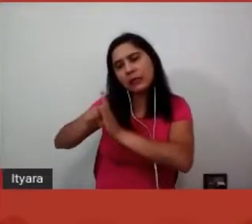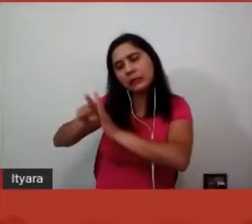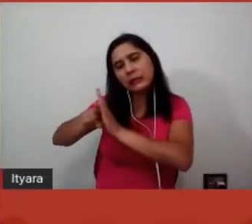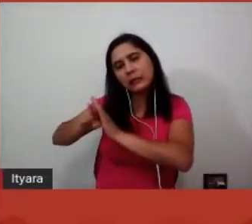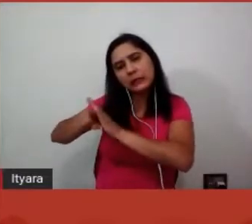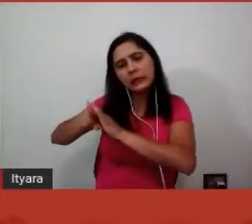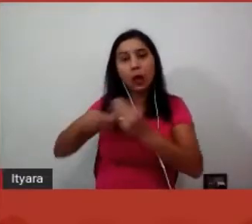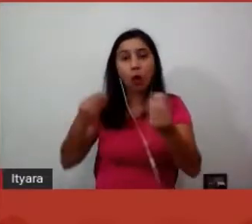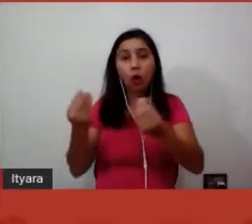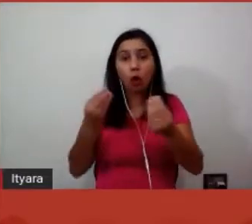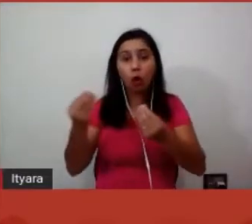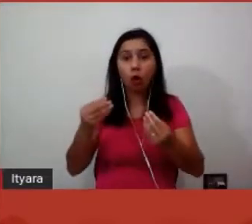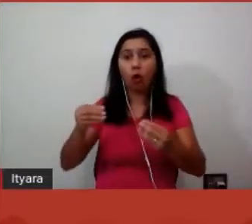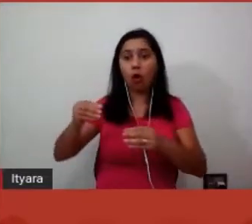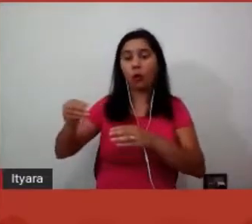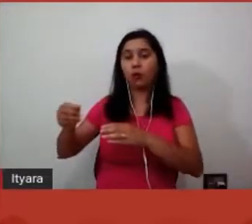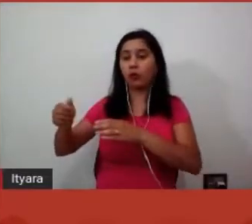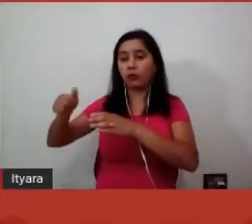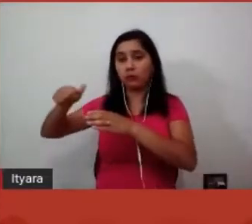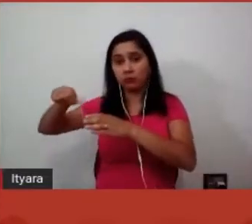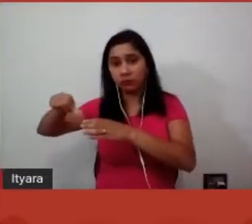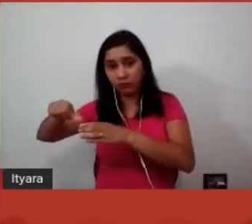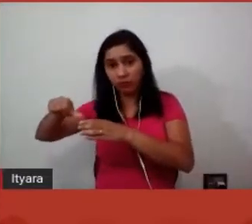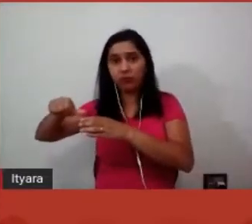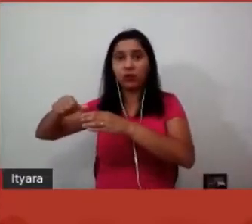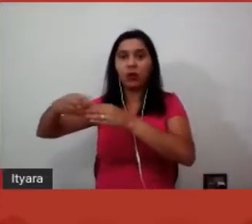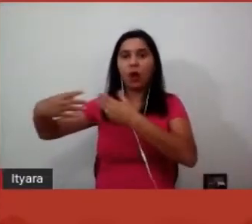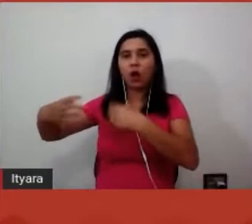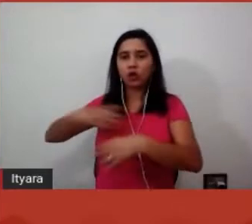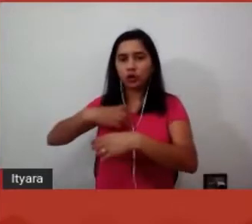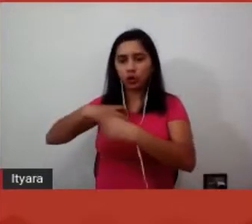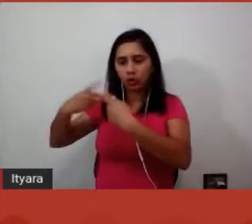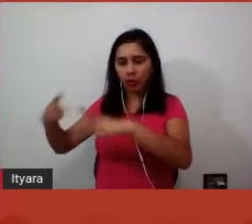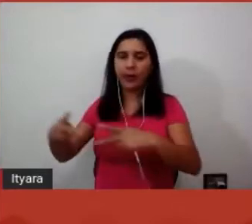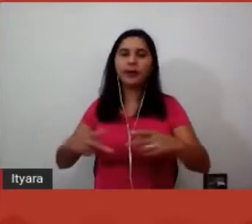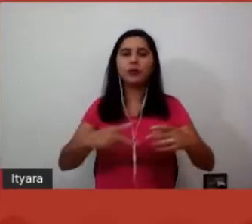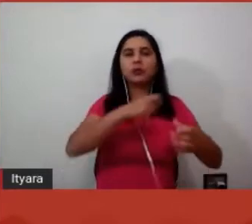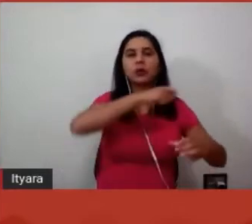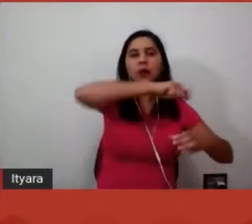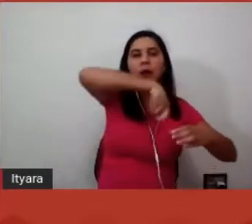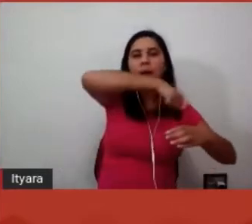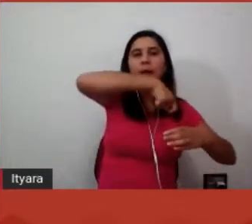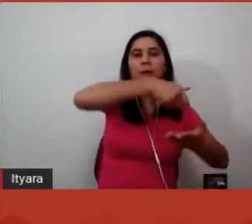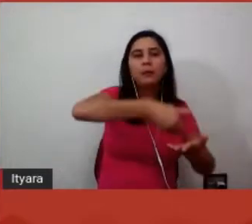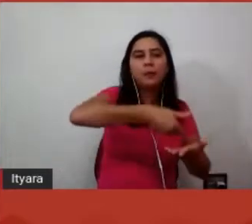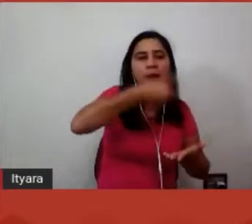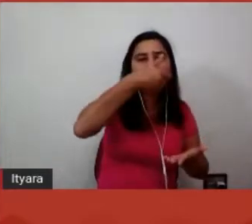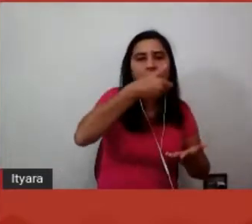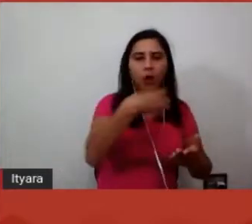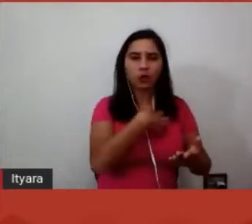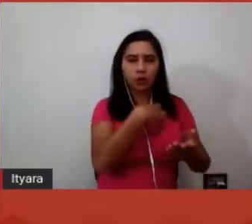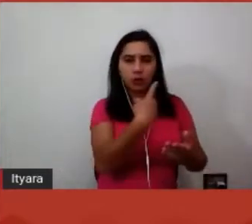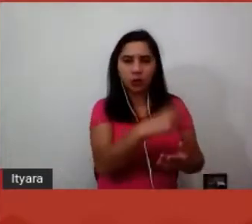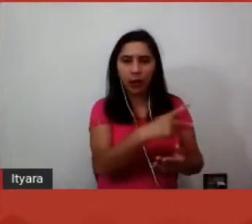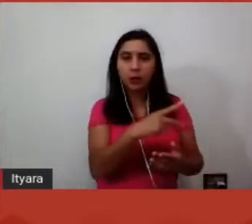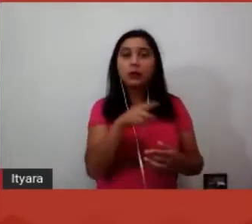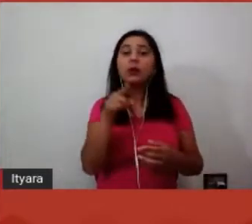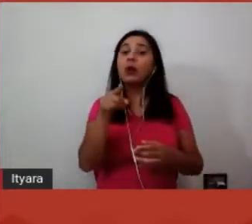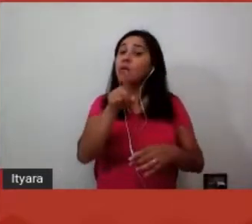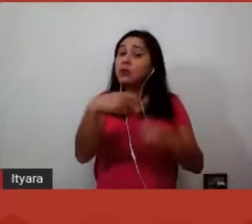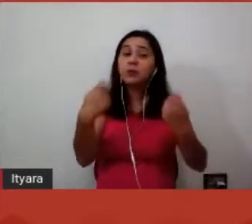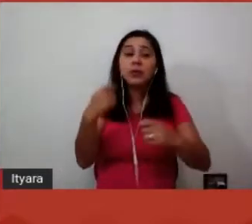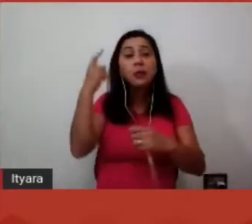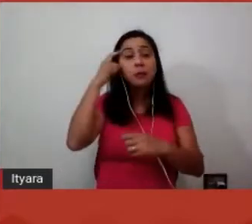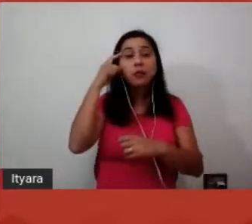líquido se comporta, como o mingau. Então, vocês vão ter que saber como que vocês vão, para onde que vocês vão buscar